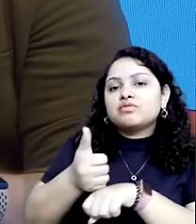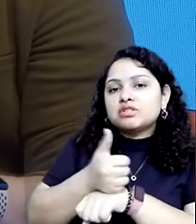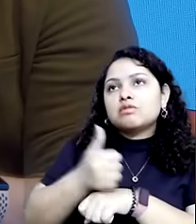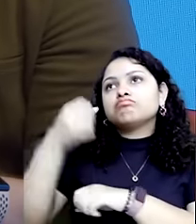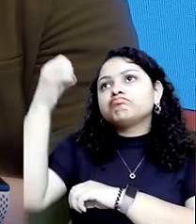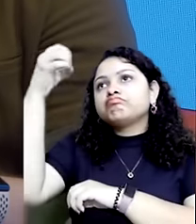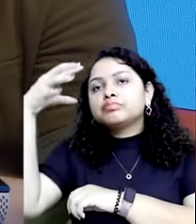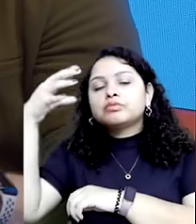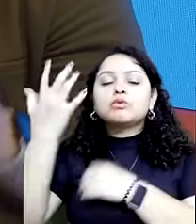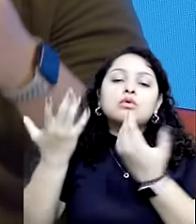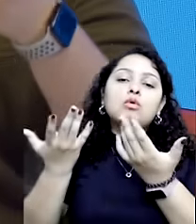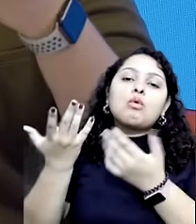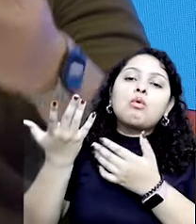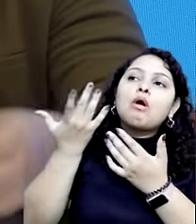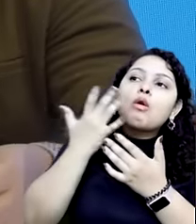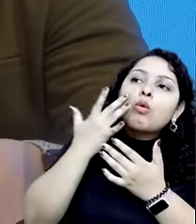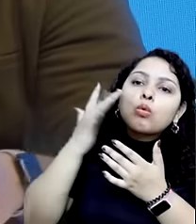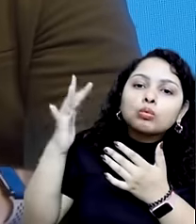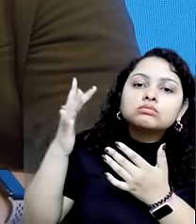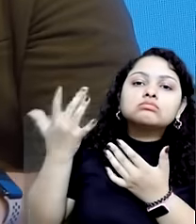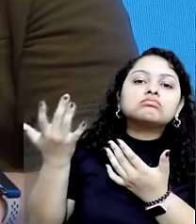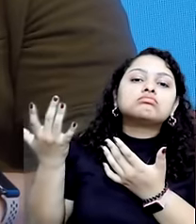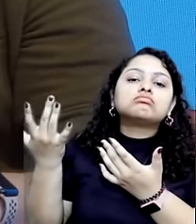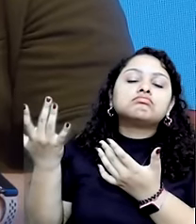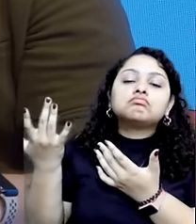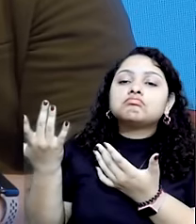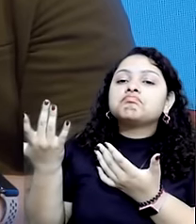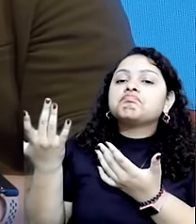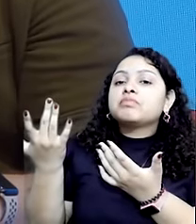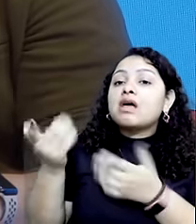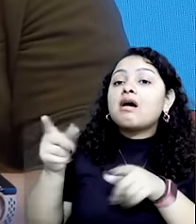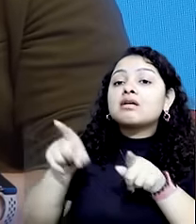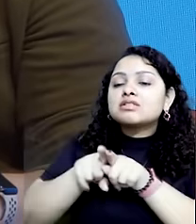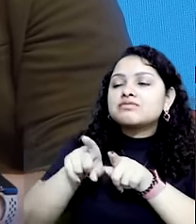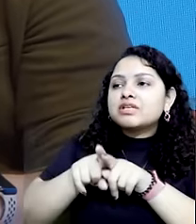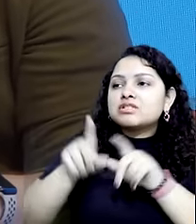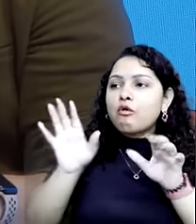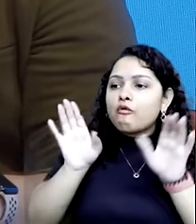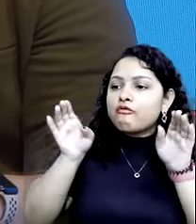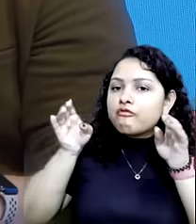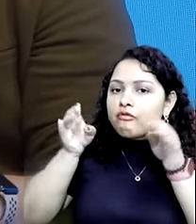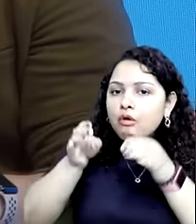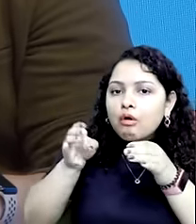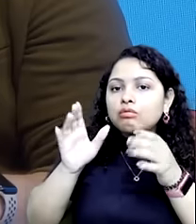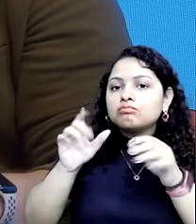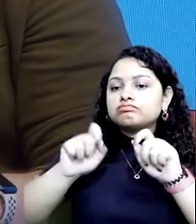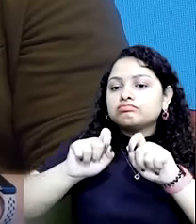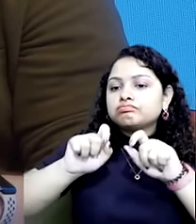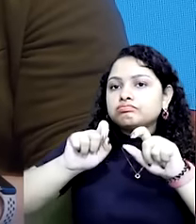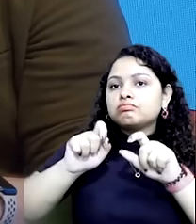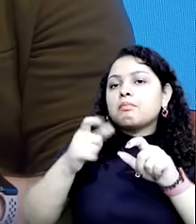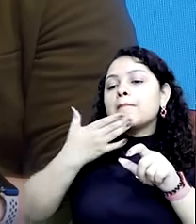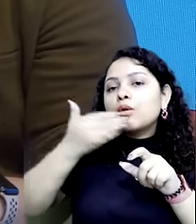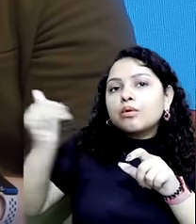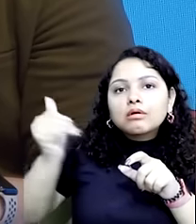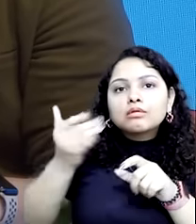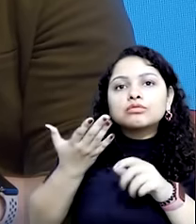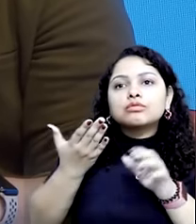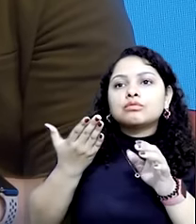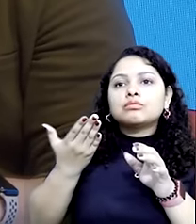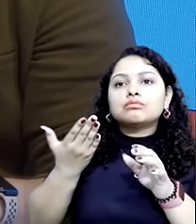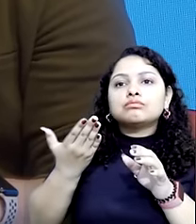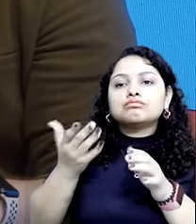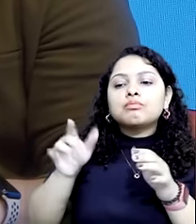iluminação seja com o brilho seja com a saturação seja até com Def com foco aumentando melhorando o foco dando mais